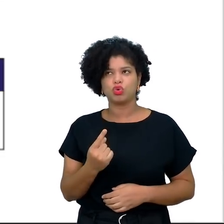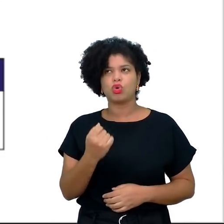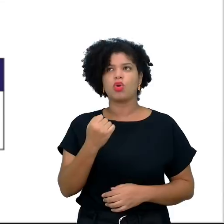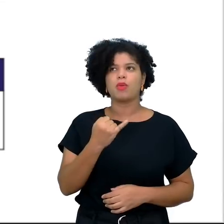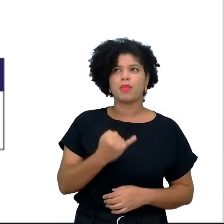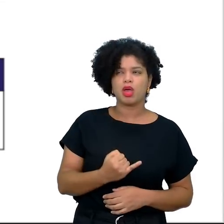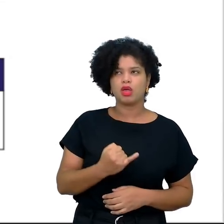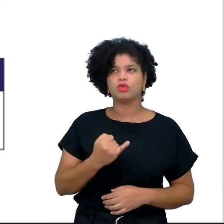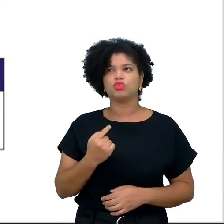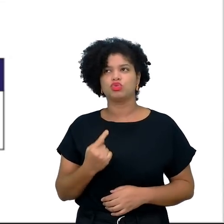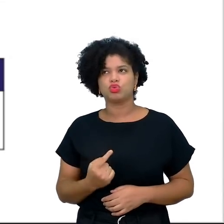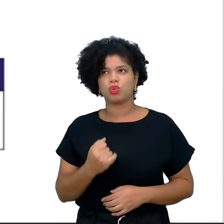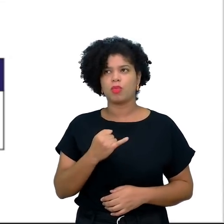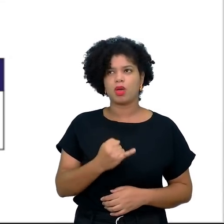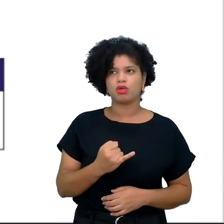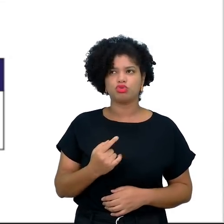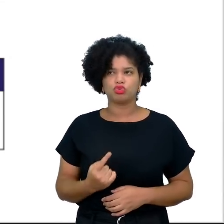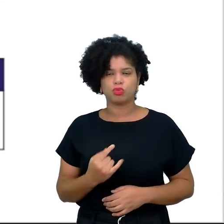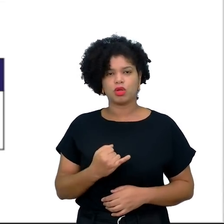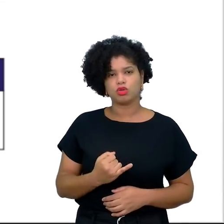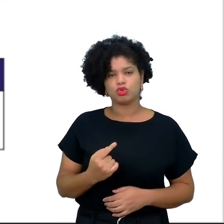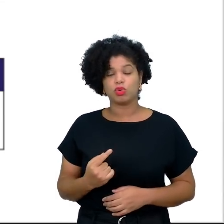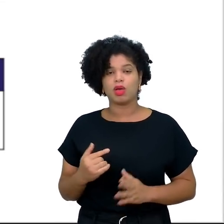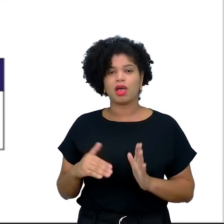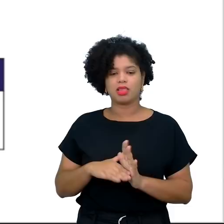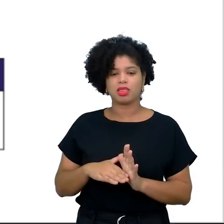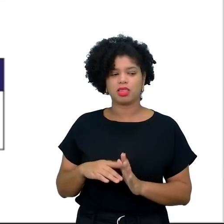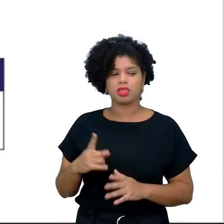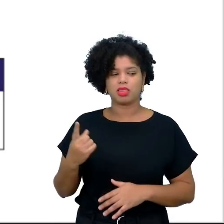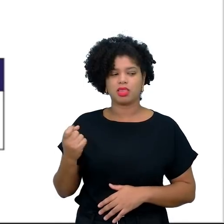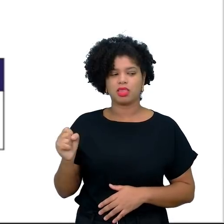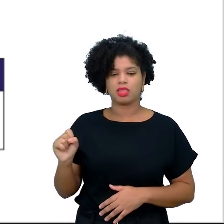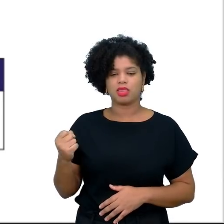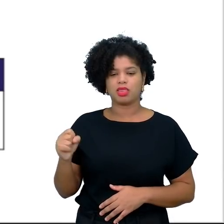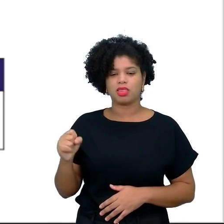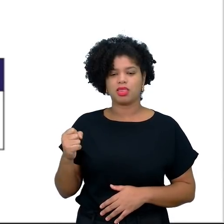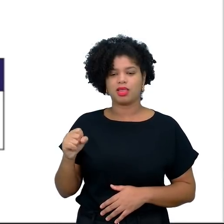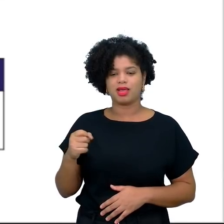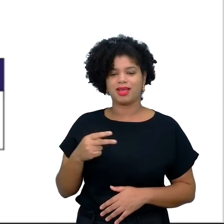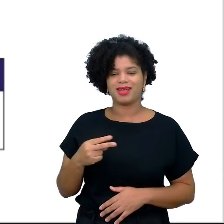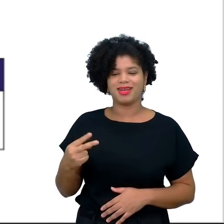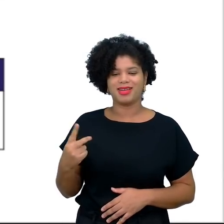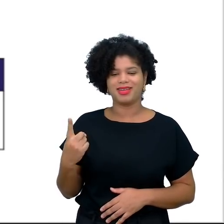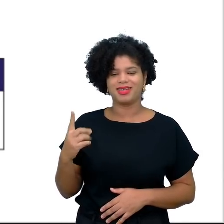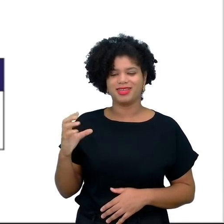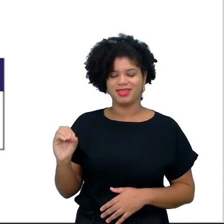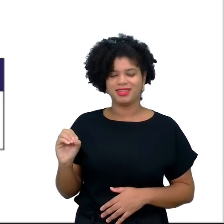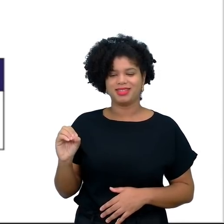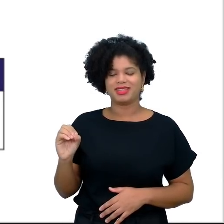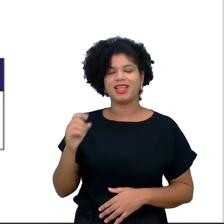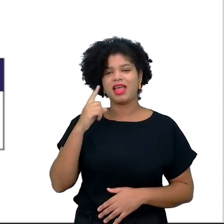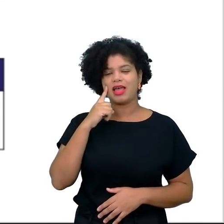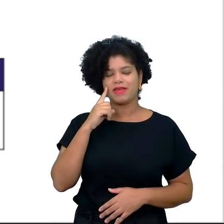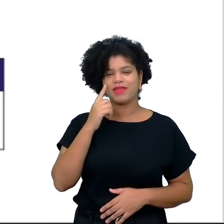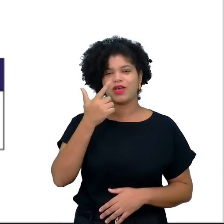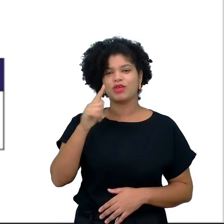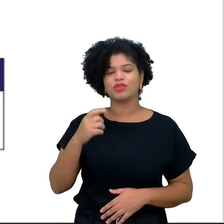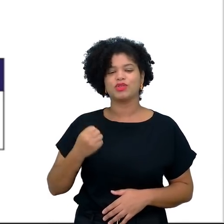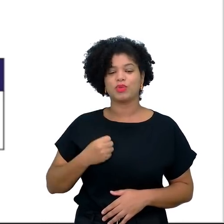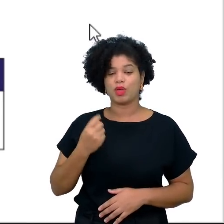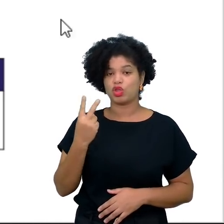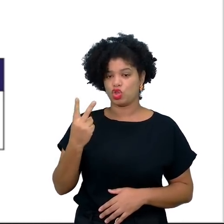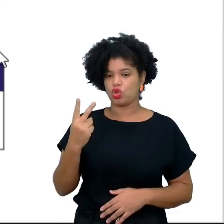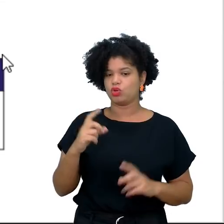de 1 em 1, sucessivamente, até chegar ao 18, que também resultaria em 10. E aí, na situação